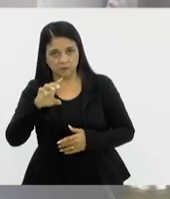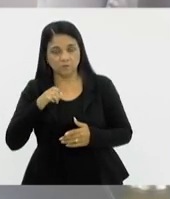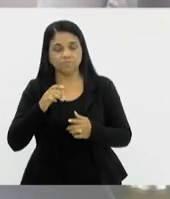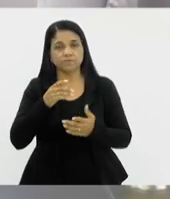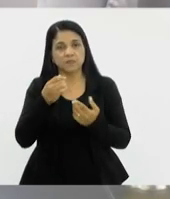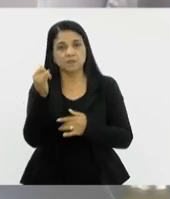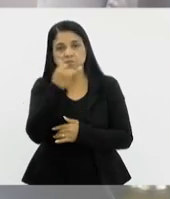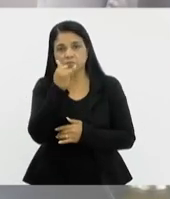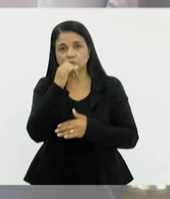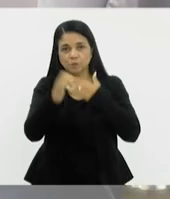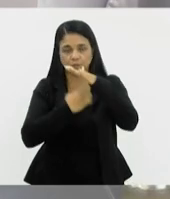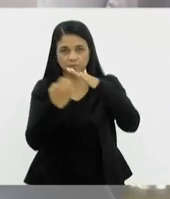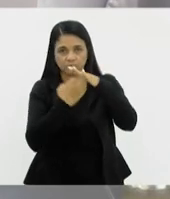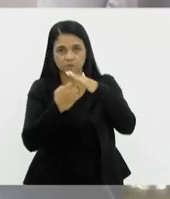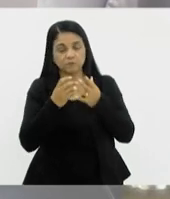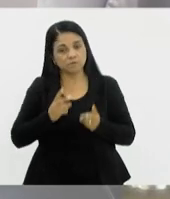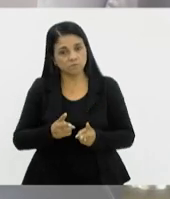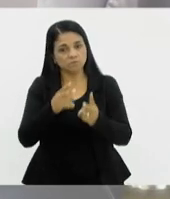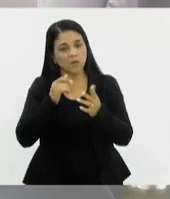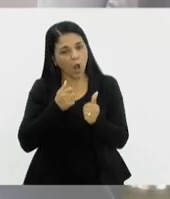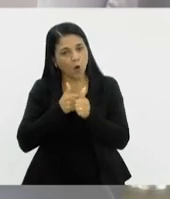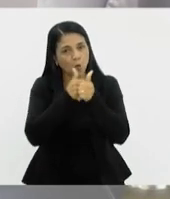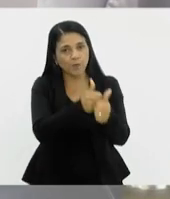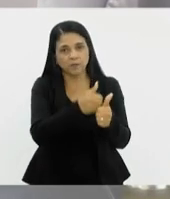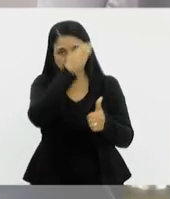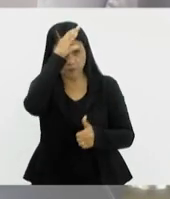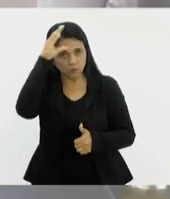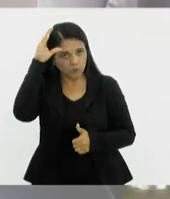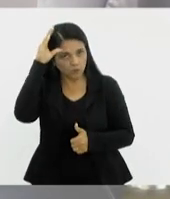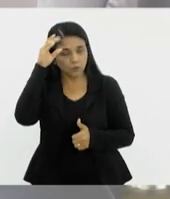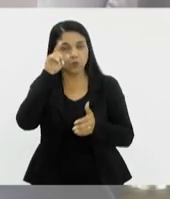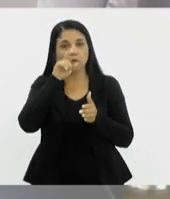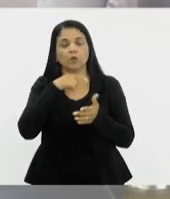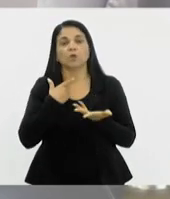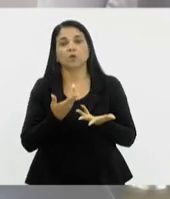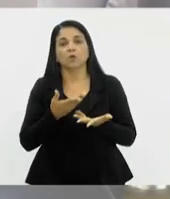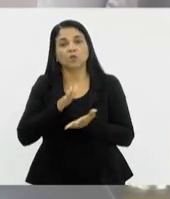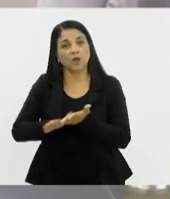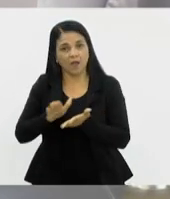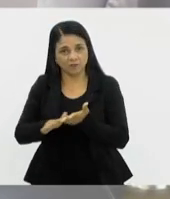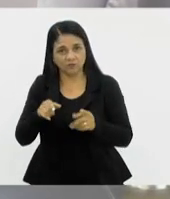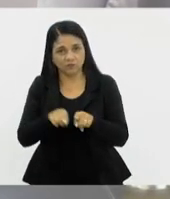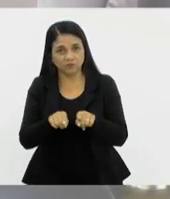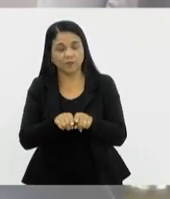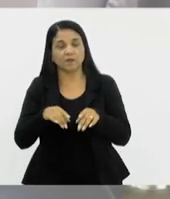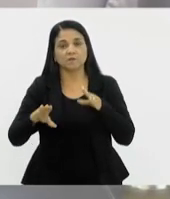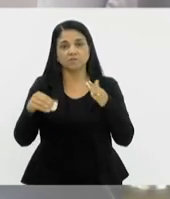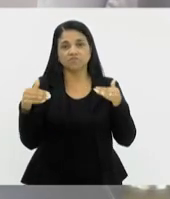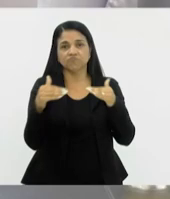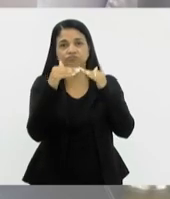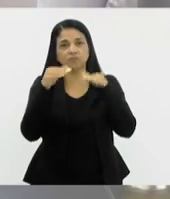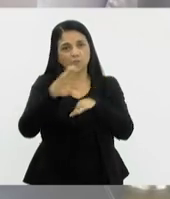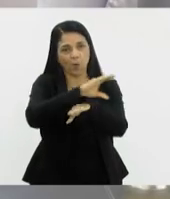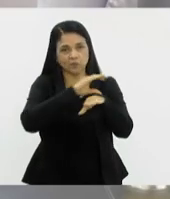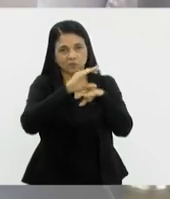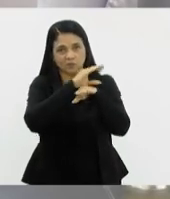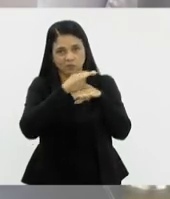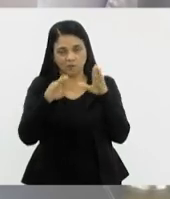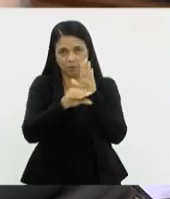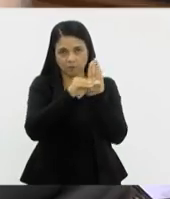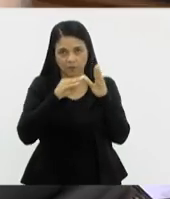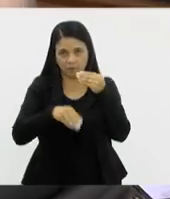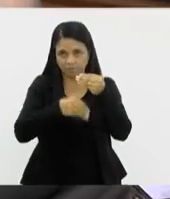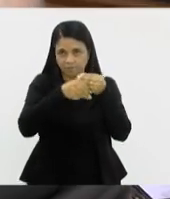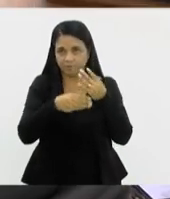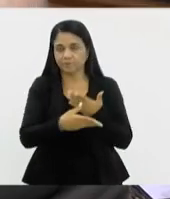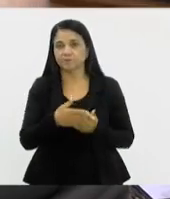acesso para acompanhamento do consumo em tempo real pelo consumidor. Parecer é pela constitucionalidade com emenda. Para discutir. Para discutir, deputado Luiz Paulo.